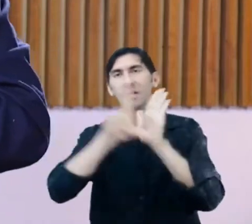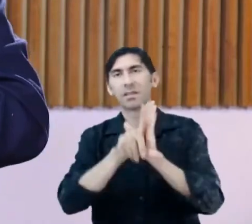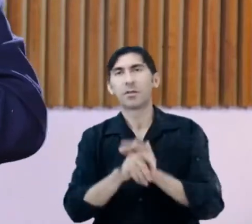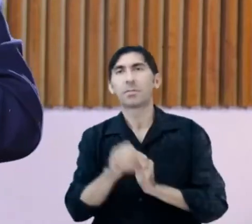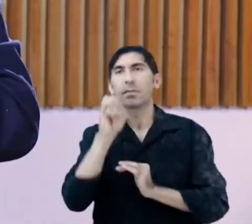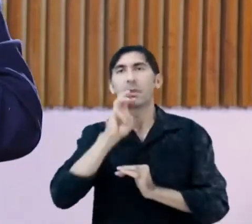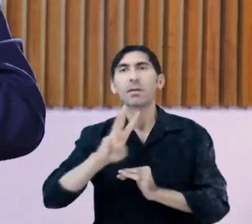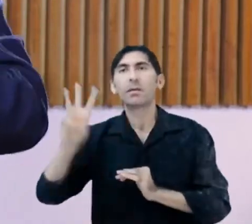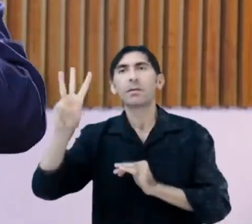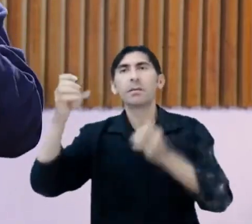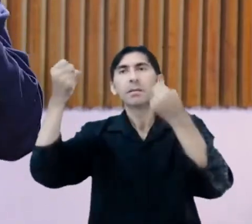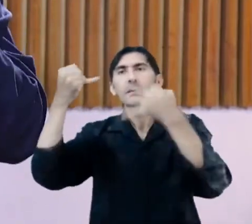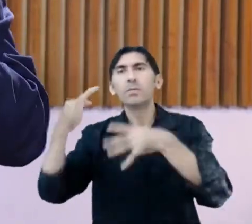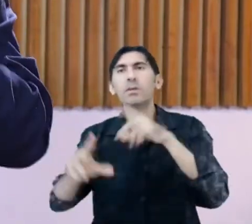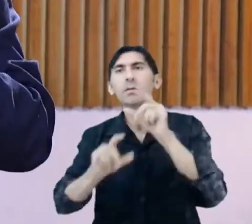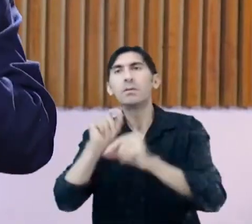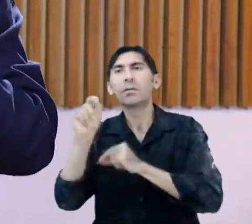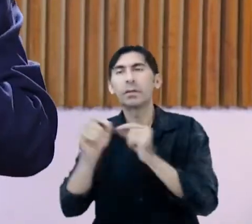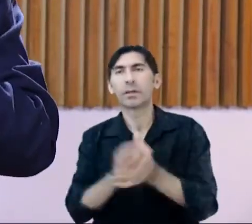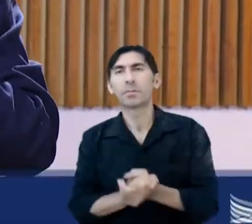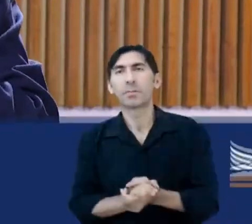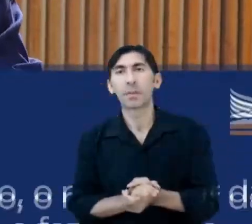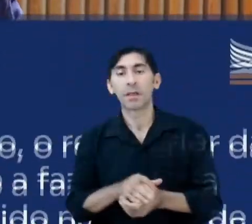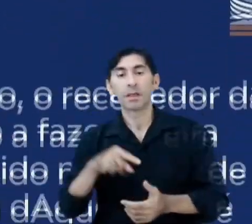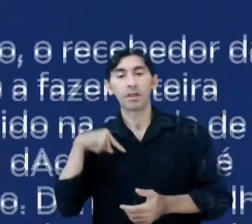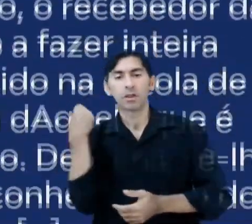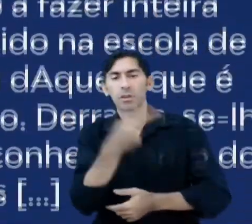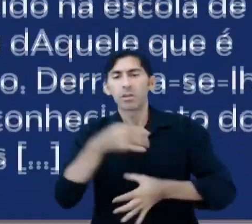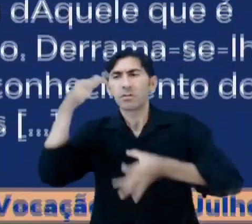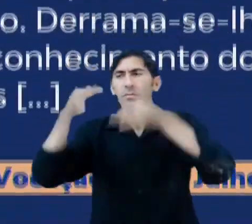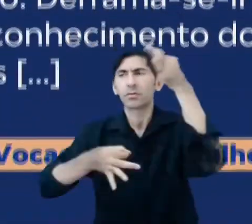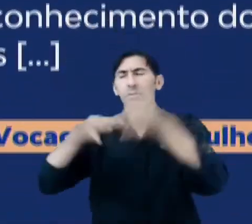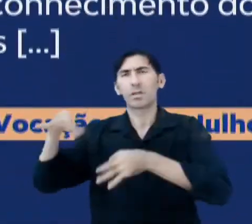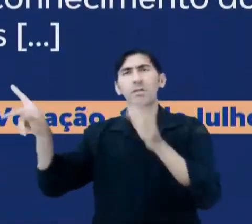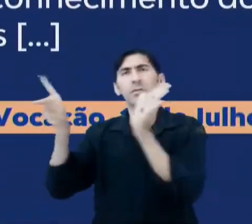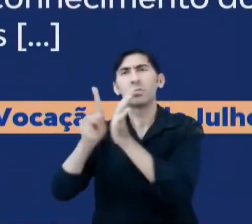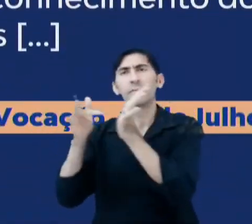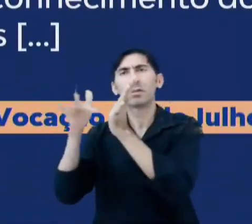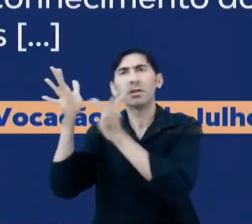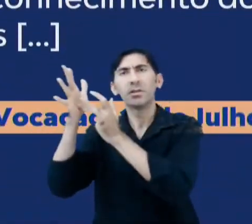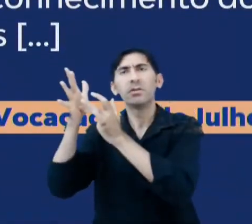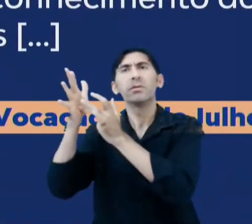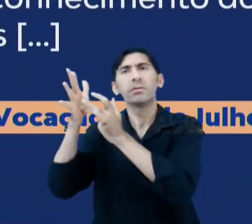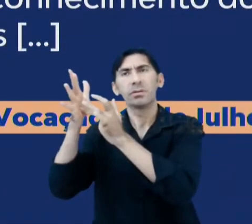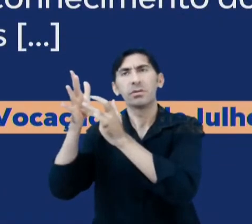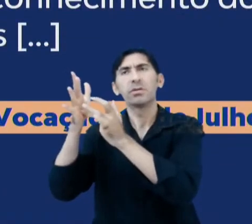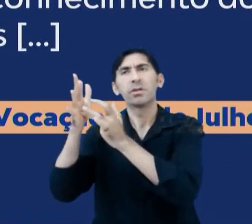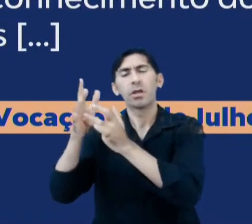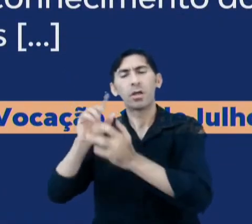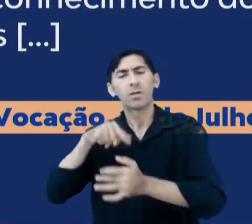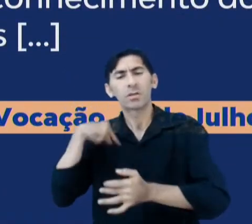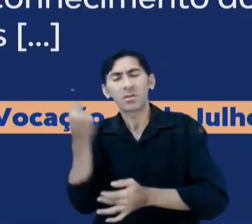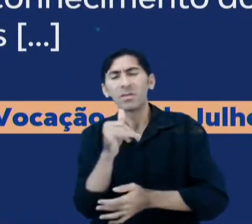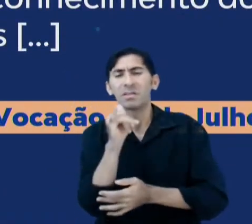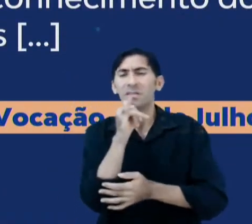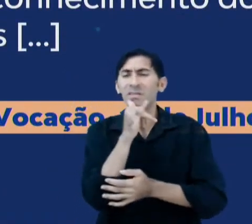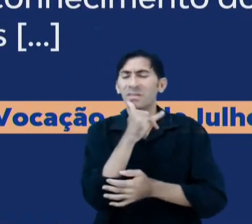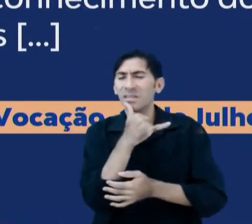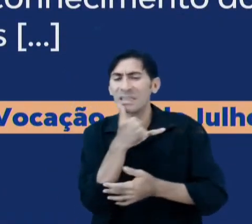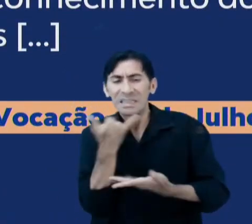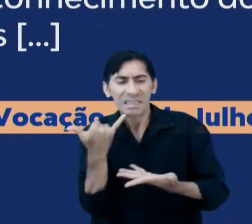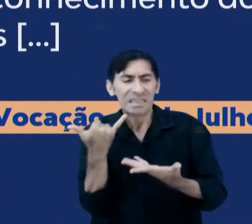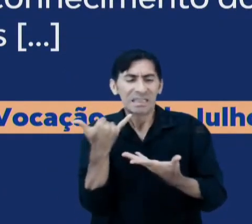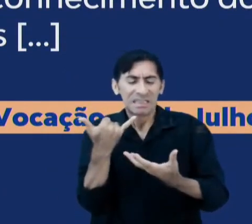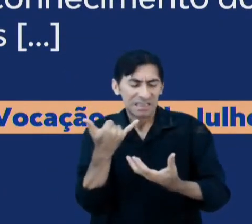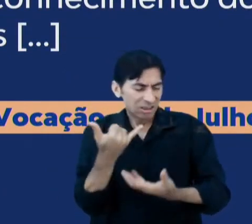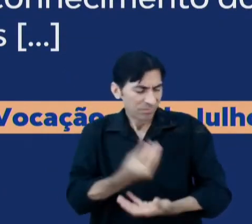assim: sendo justificado por Cristo, o recebedor da verdade é constrangido a fazer inteira